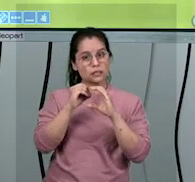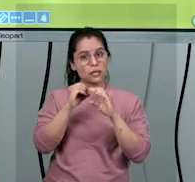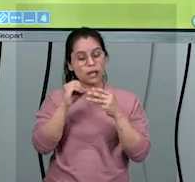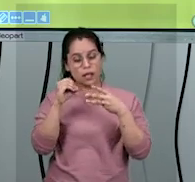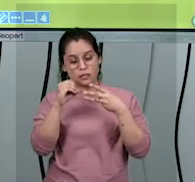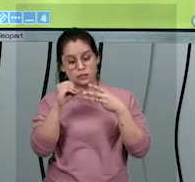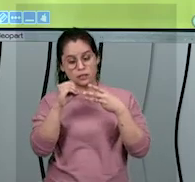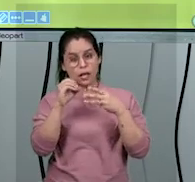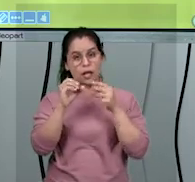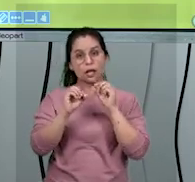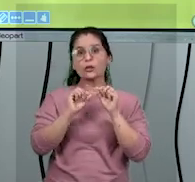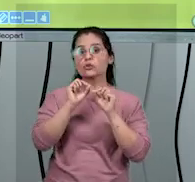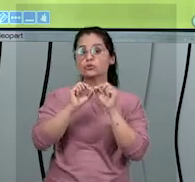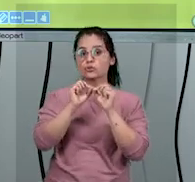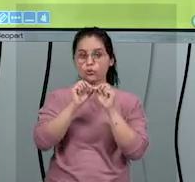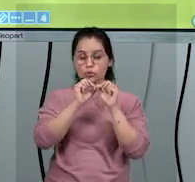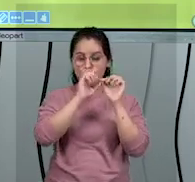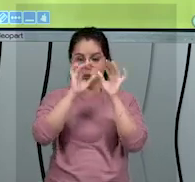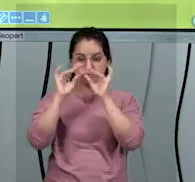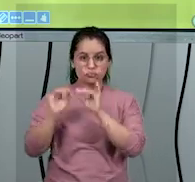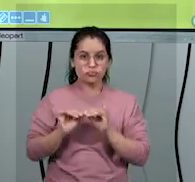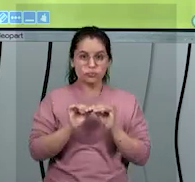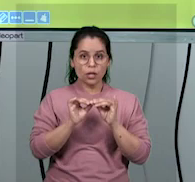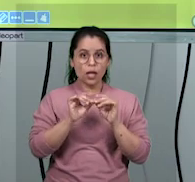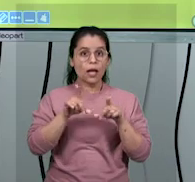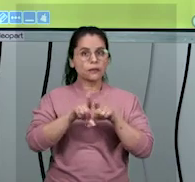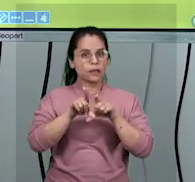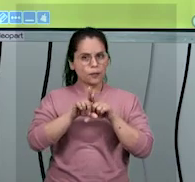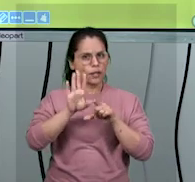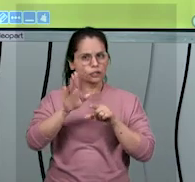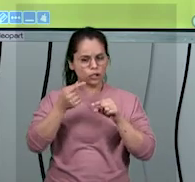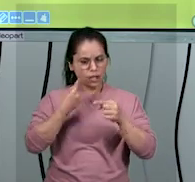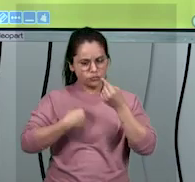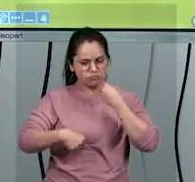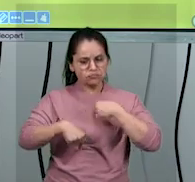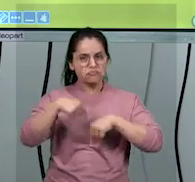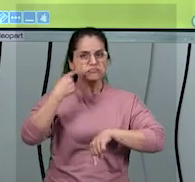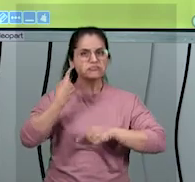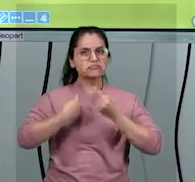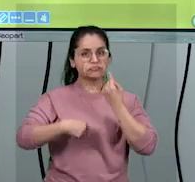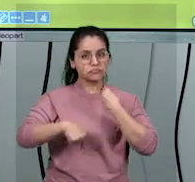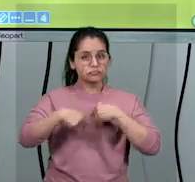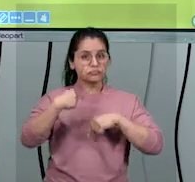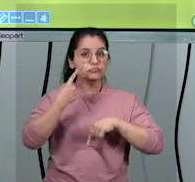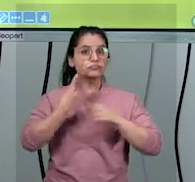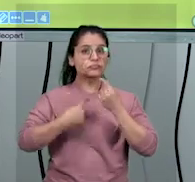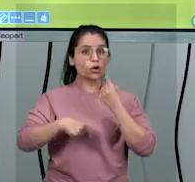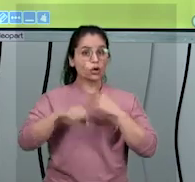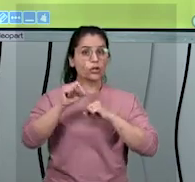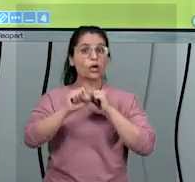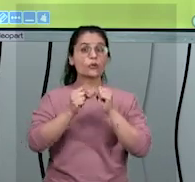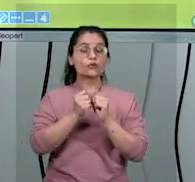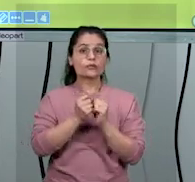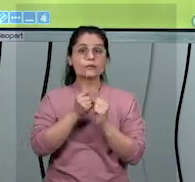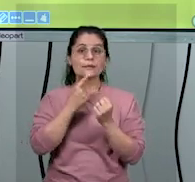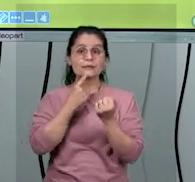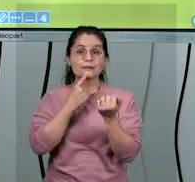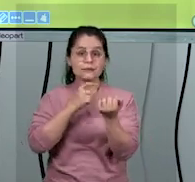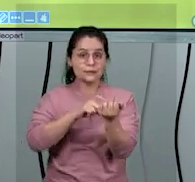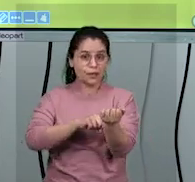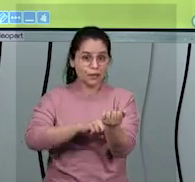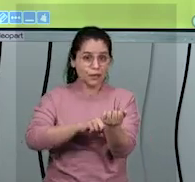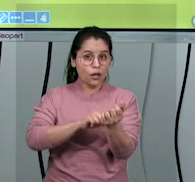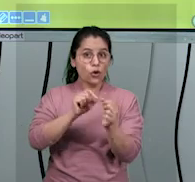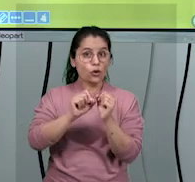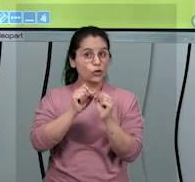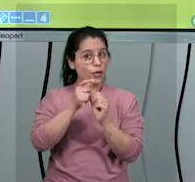delas. Nós estudamos o sistema circulatório, que é o sistema que vai fazer o bombeamento do sangue para